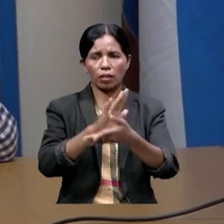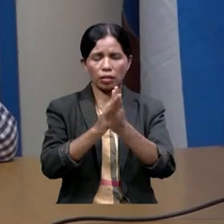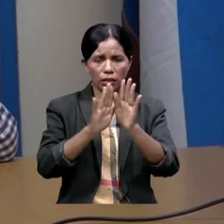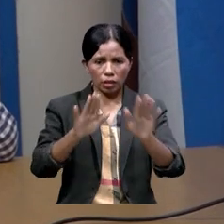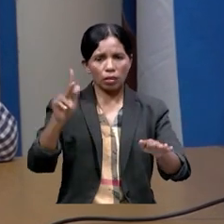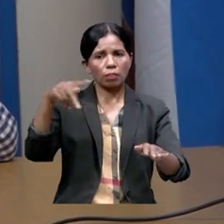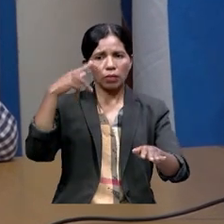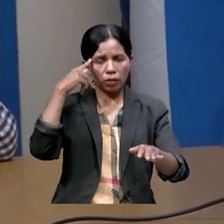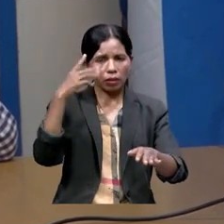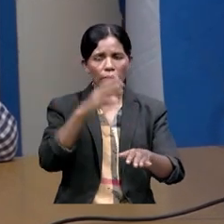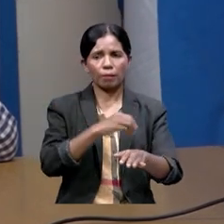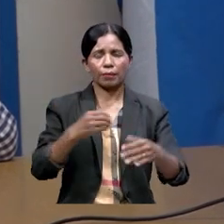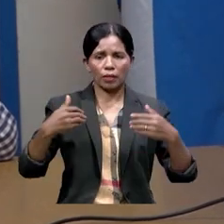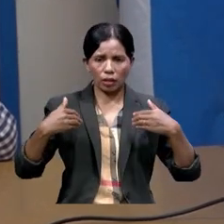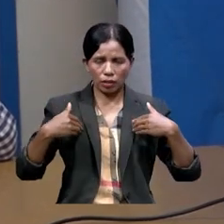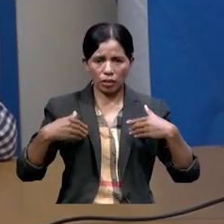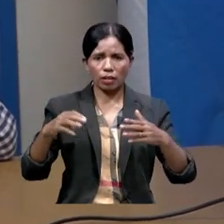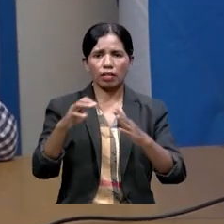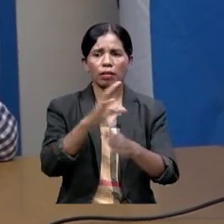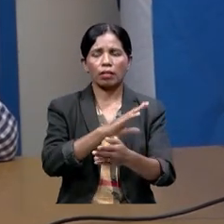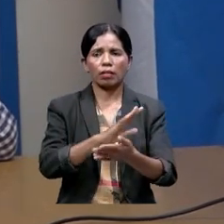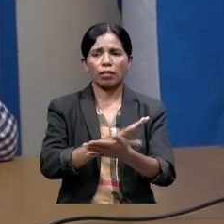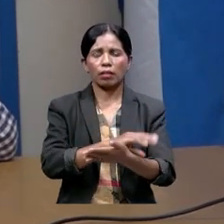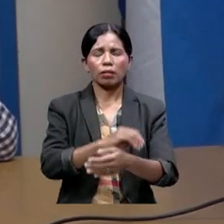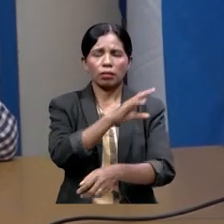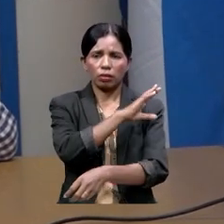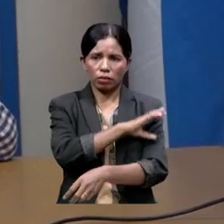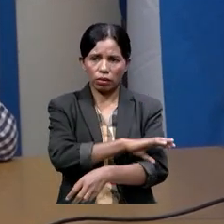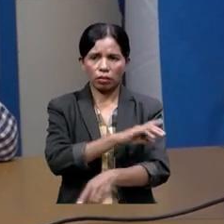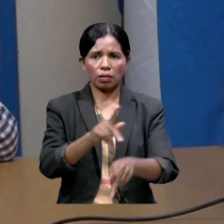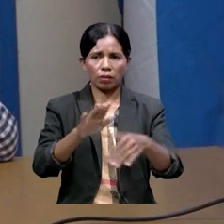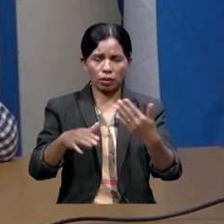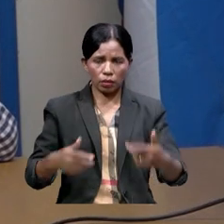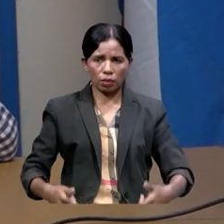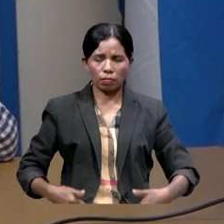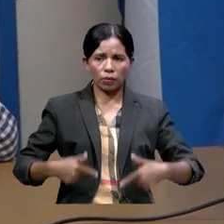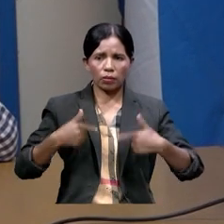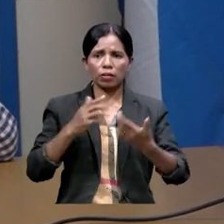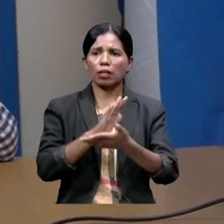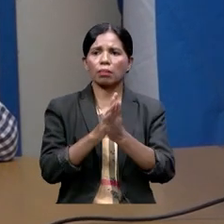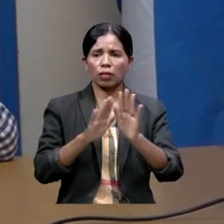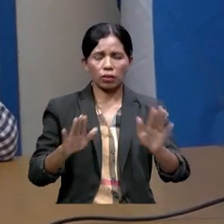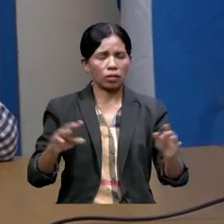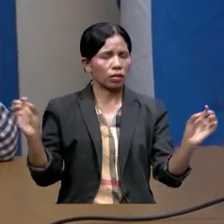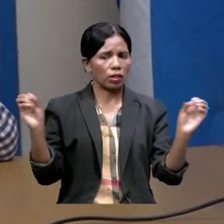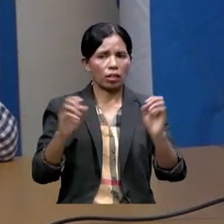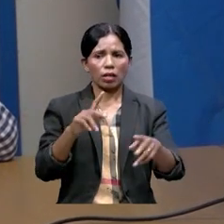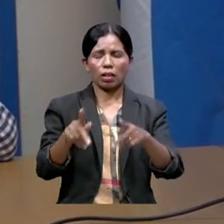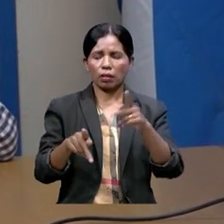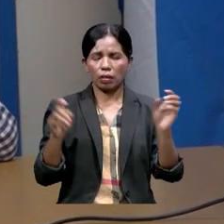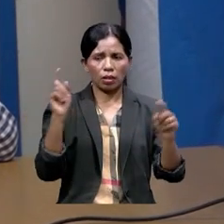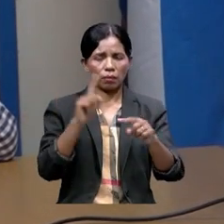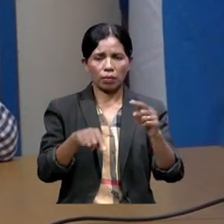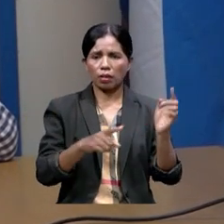política e estabilidade e da da segurança ne nia ne tem que mores a mate foto né se la ia e vamos la ila lore se nosso